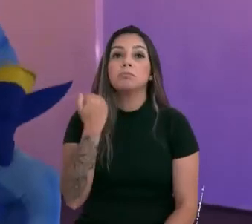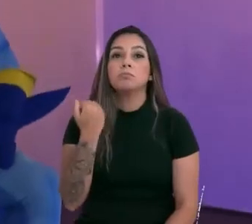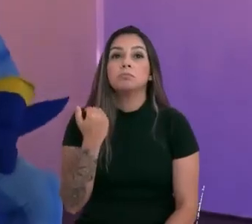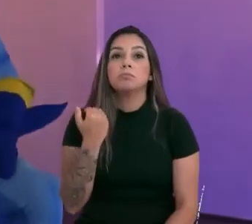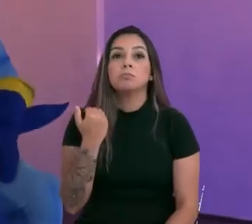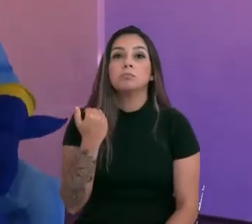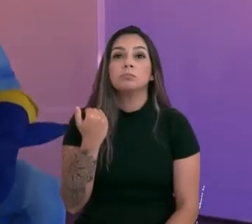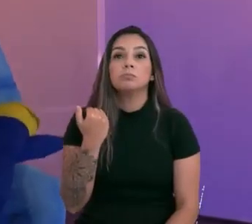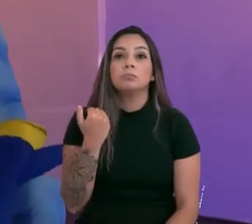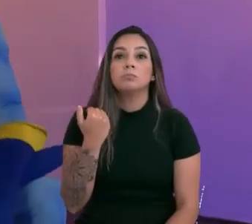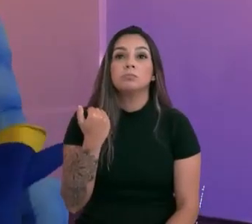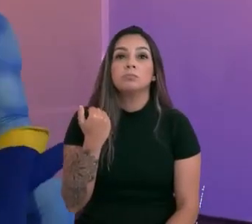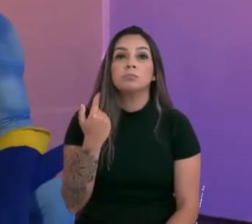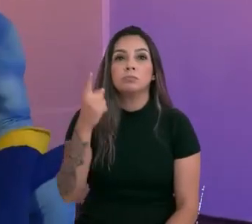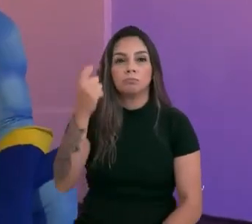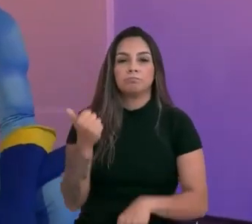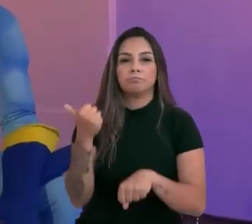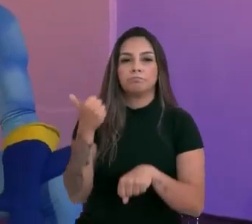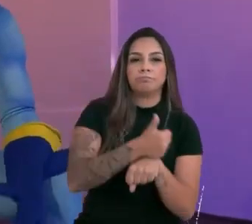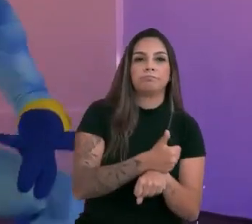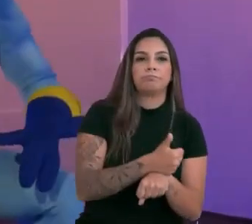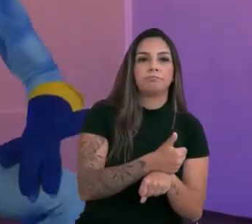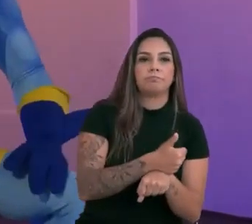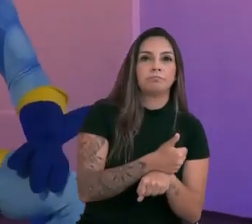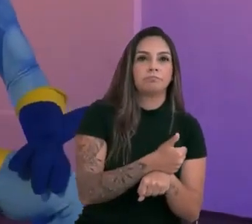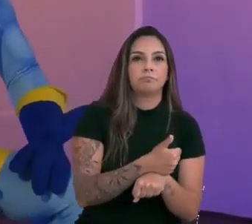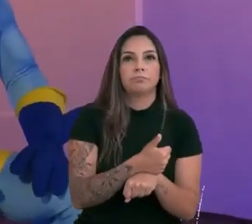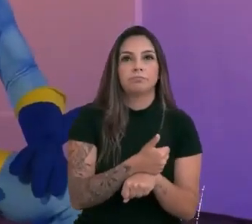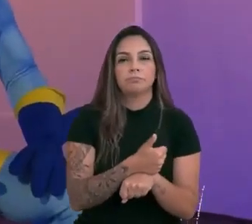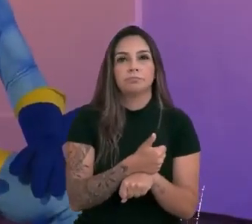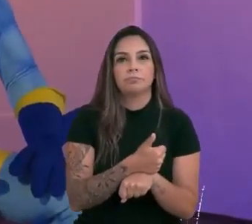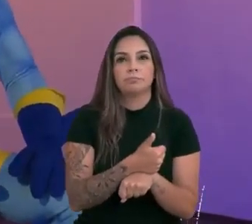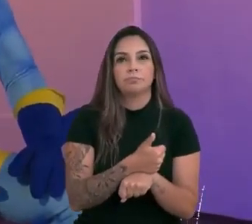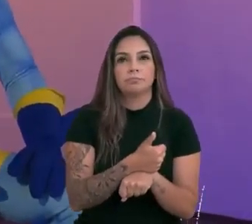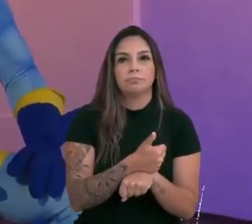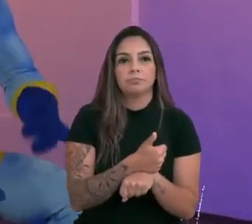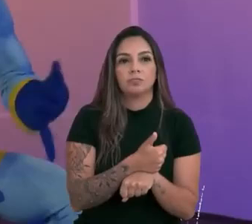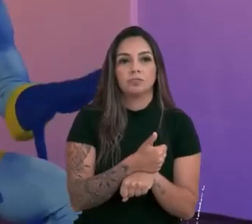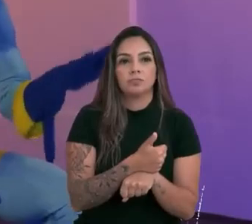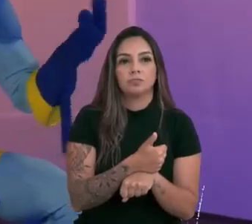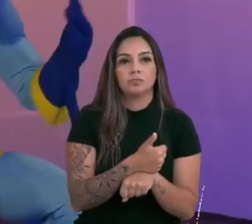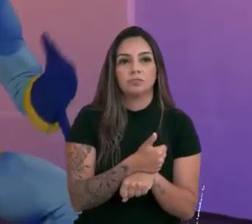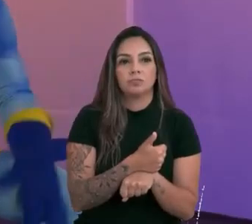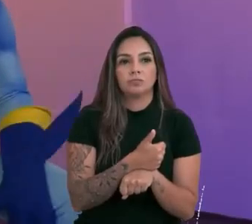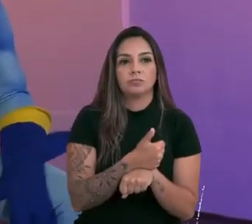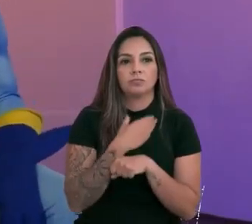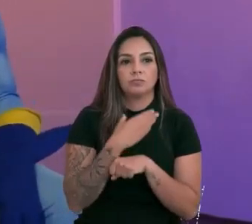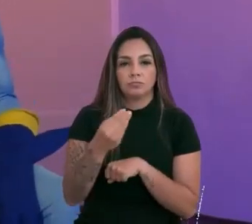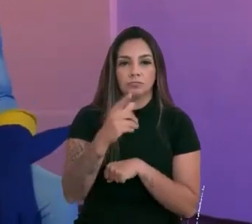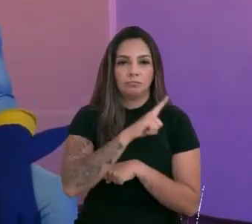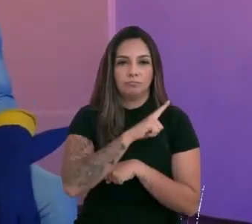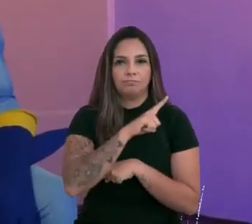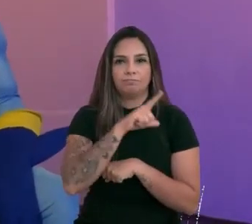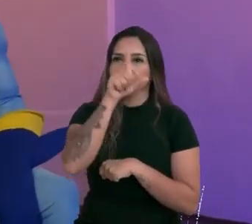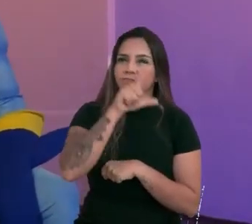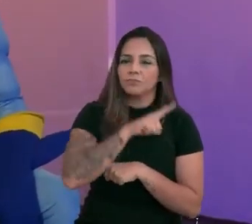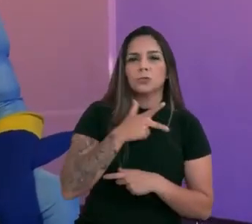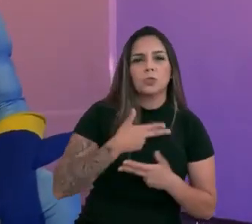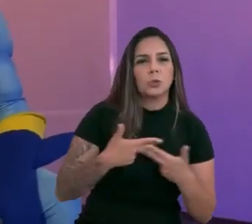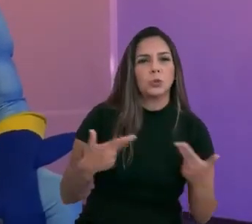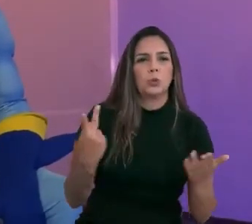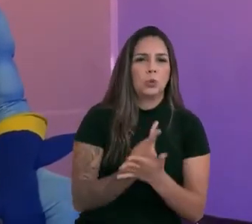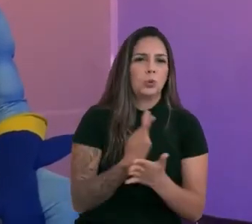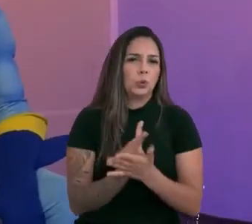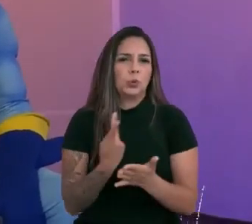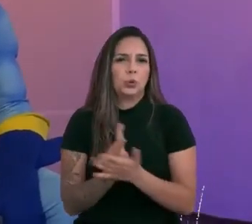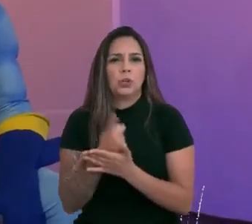morreu, ele que assumiu o trono. Mas ele passou por várias aventuras. Lá no